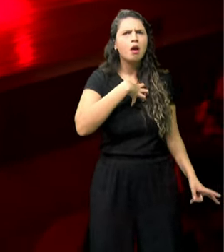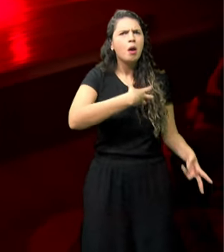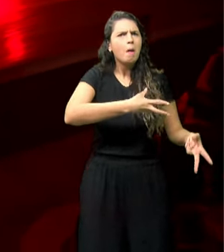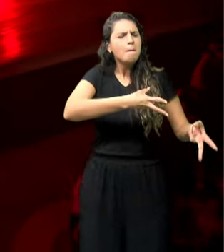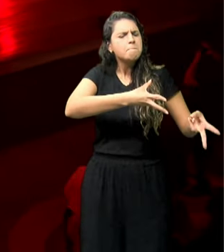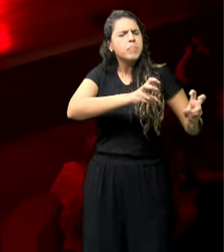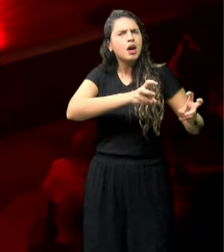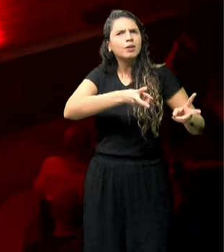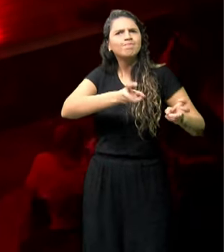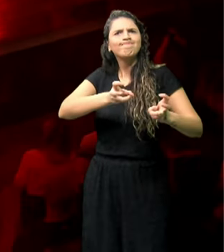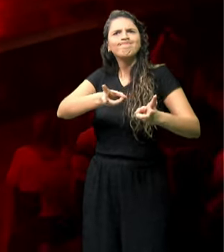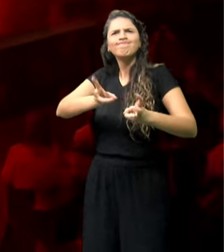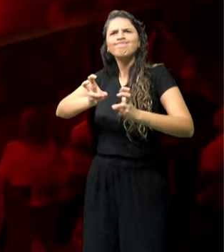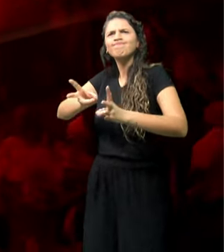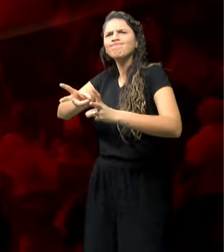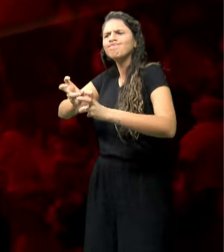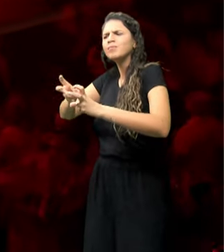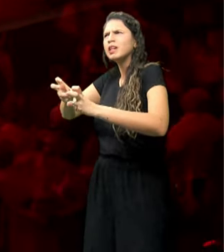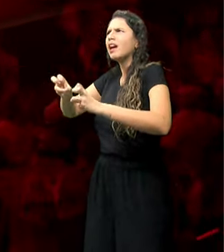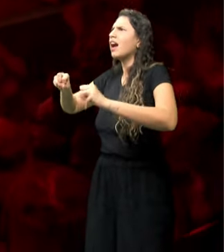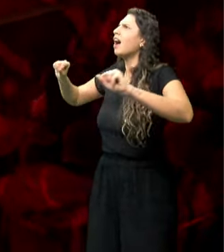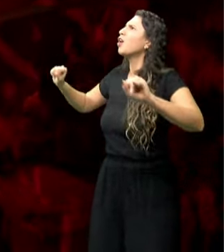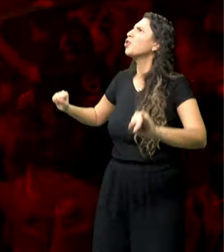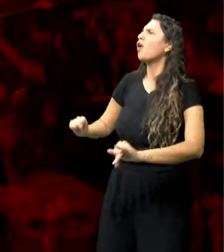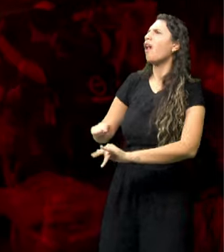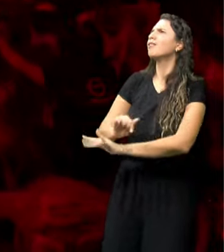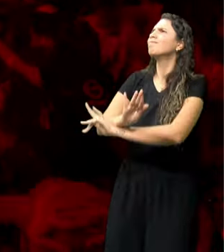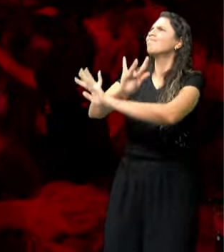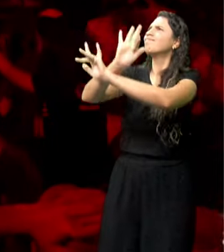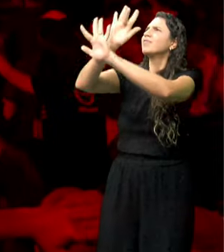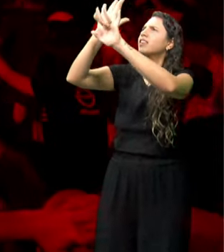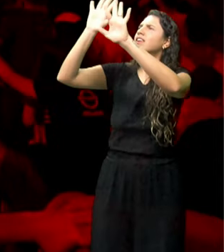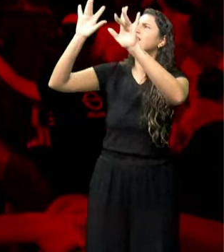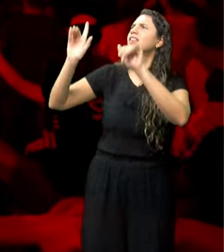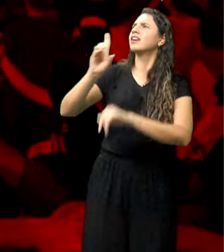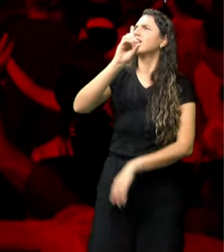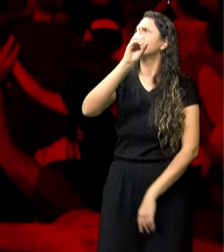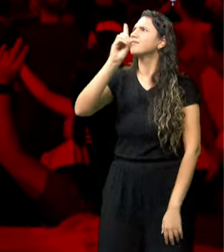Sentimos tua glória nesse